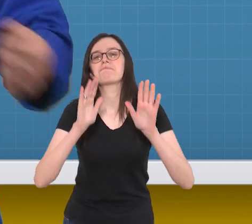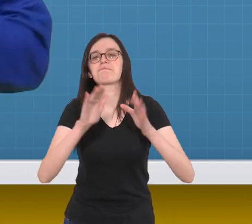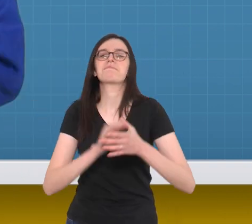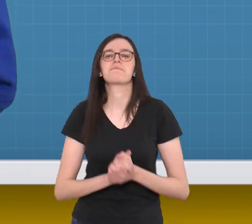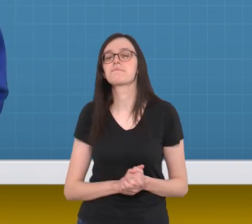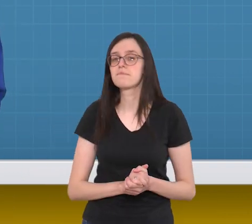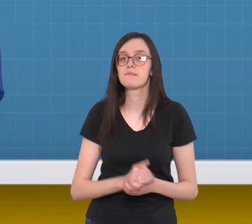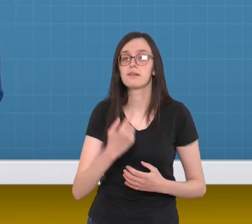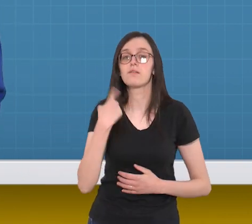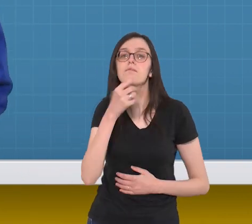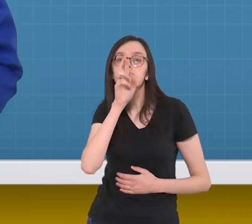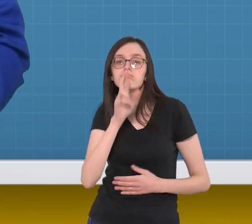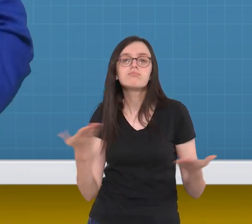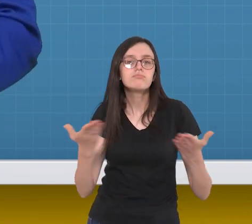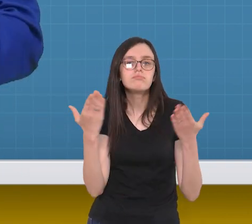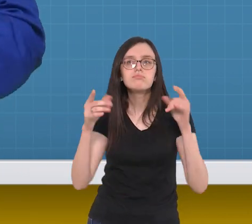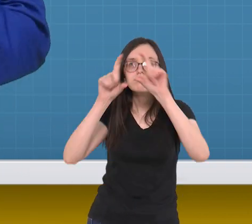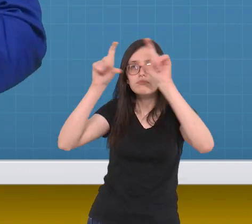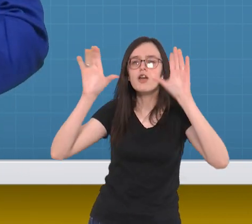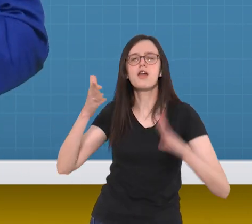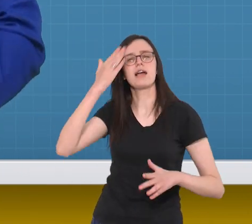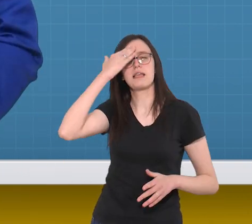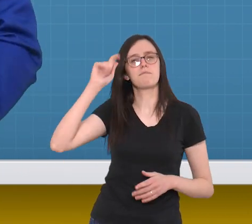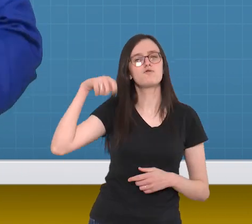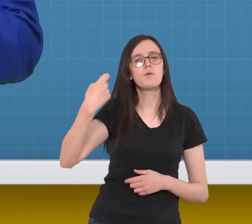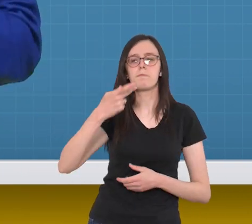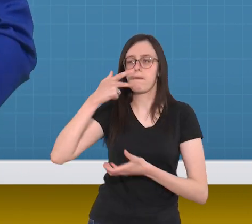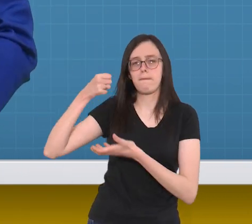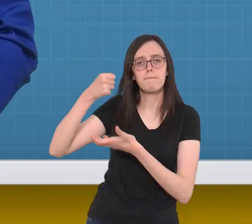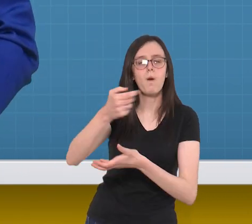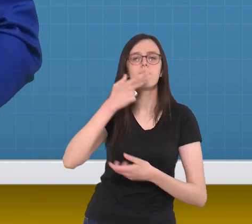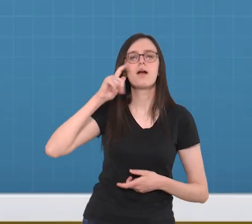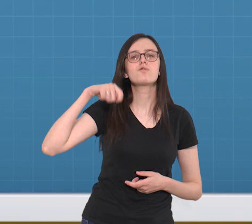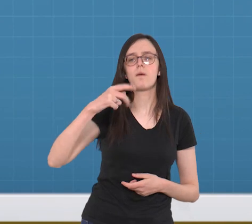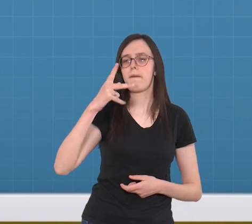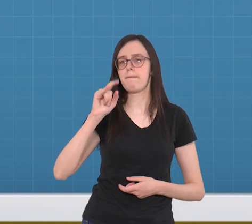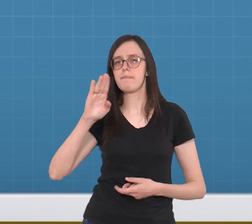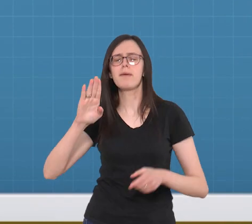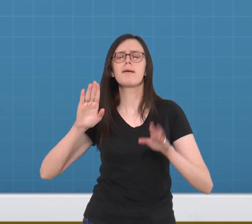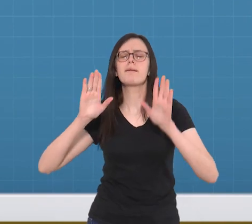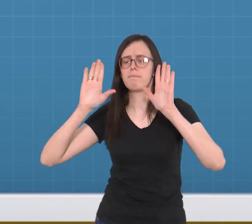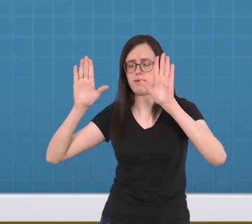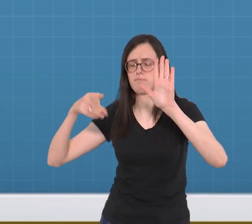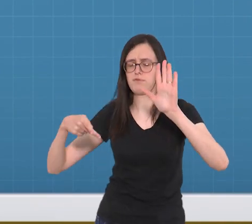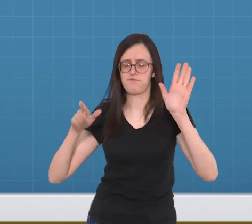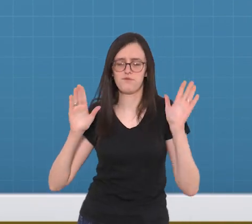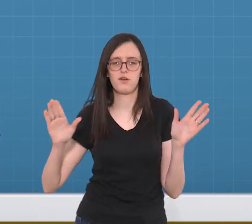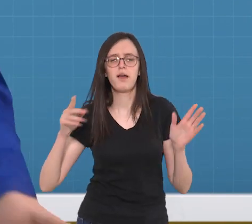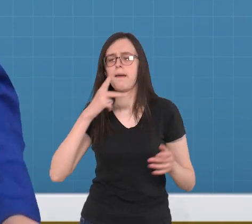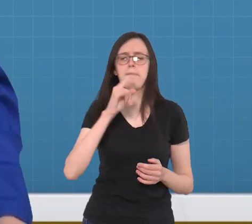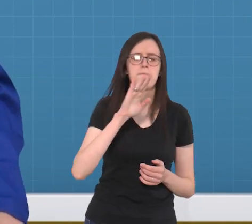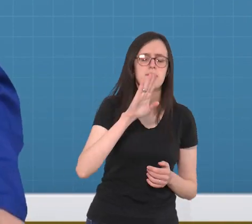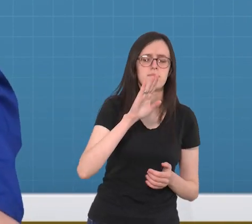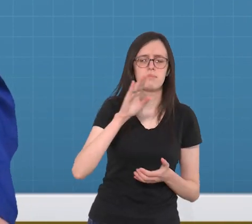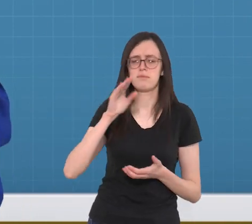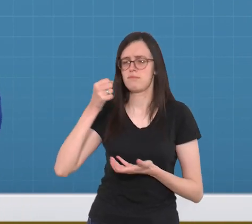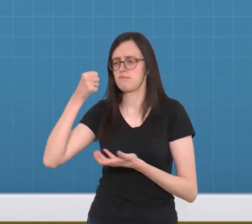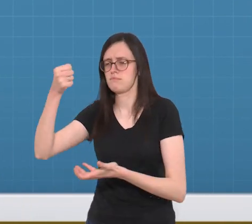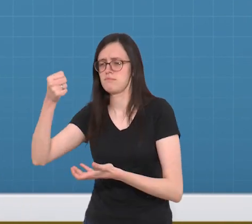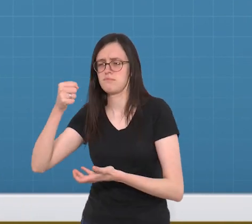bem, vamos resolver algum problema que a gente já sabe um pouquinho sobre bolsa, já sabe que o PIB... Mas espera, professor, o que o PIB tem a ver com